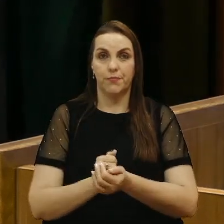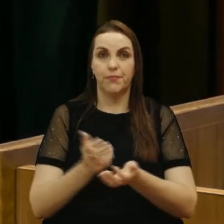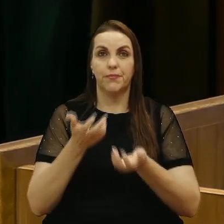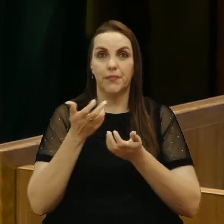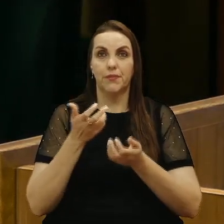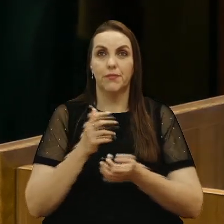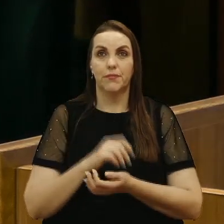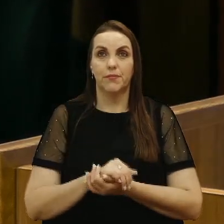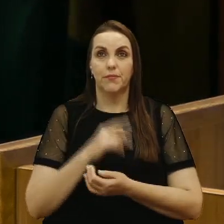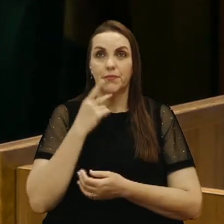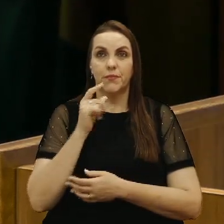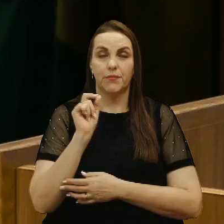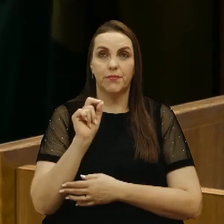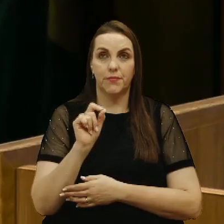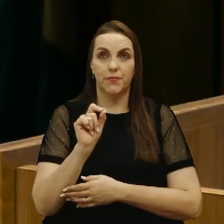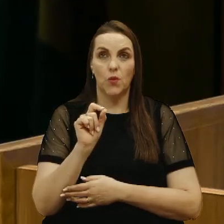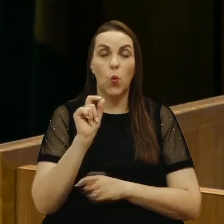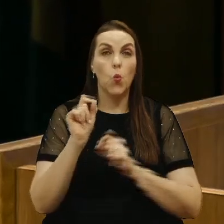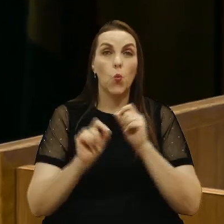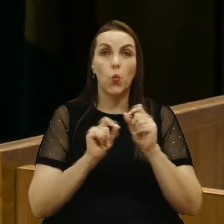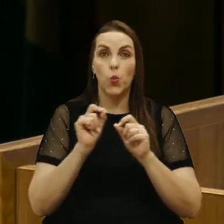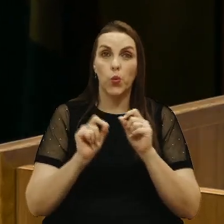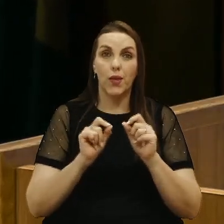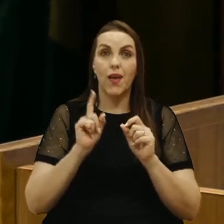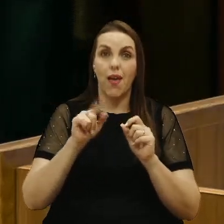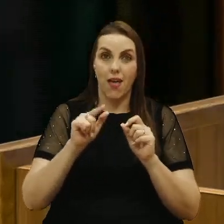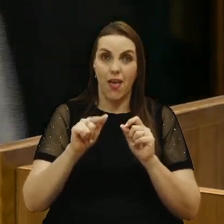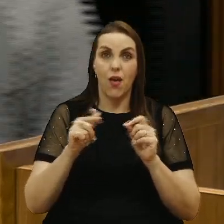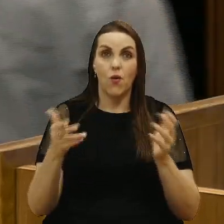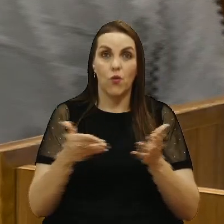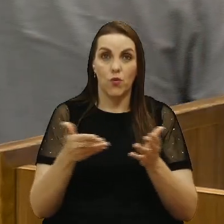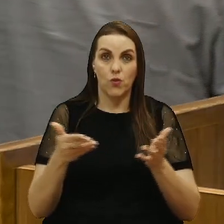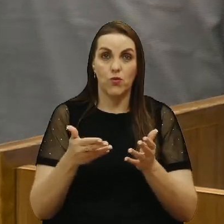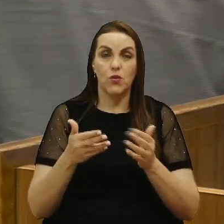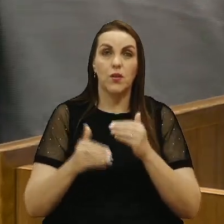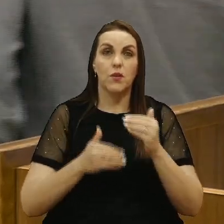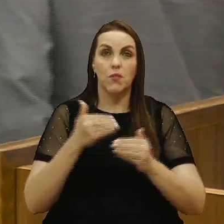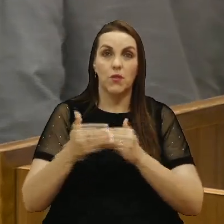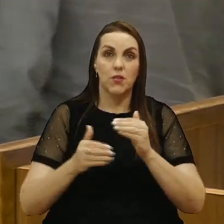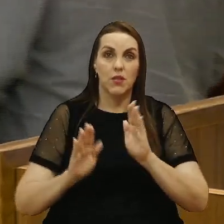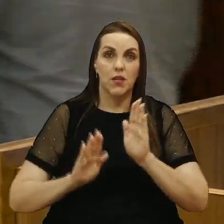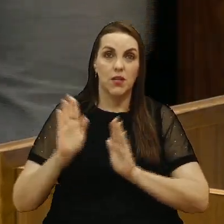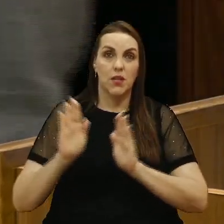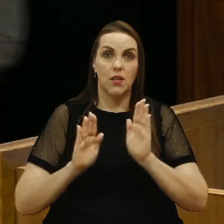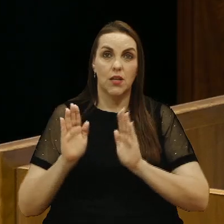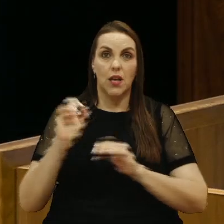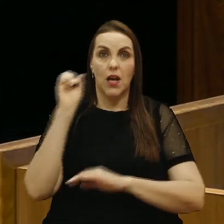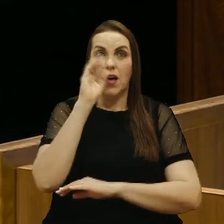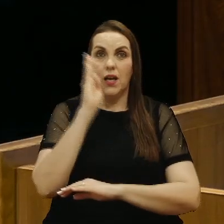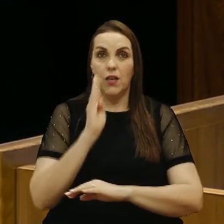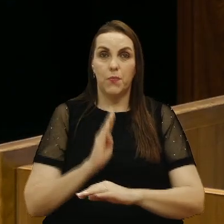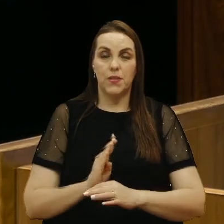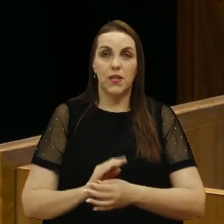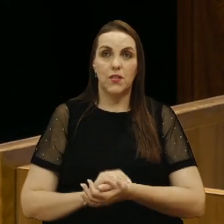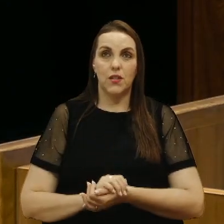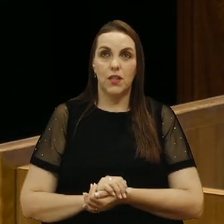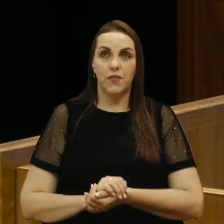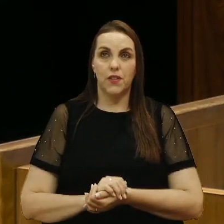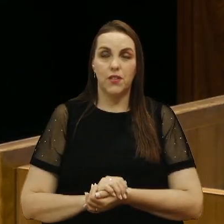dizer o que é hoje o processo licitatório brasileiro.